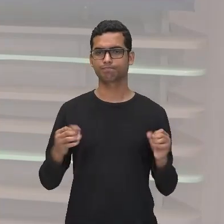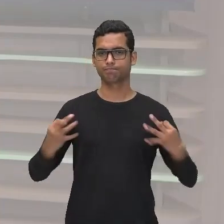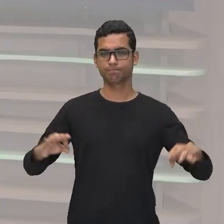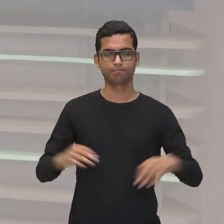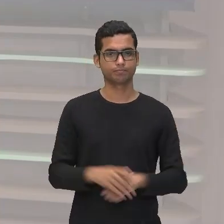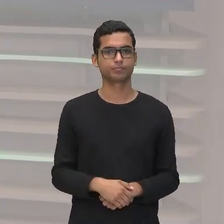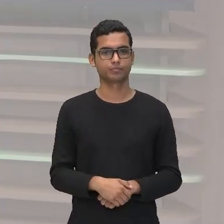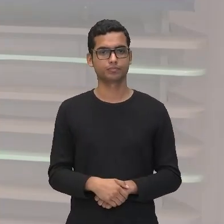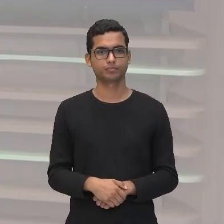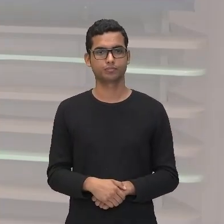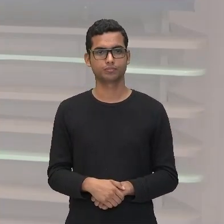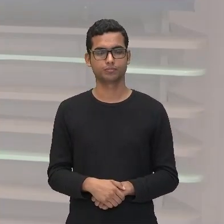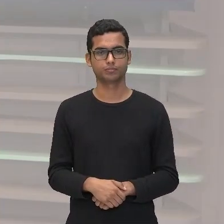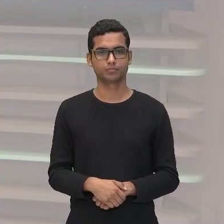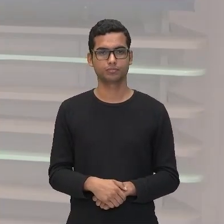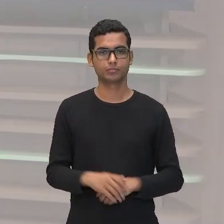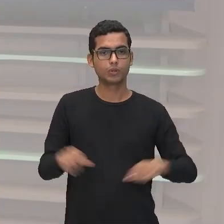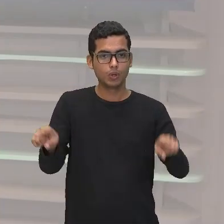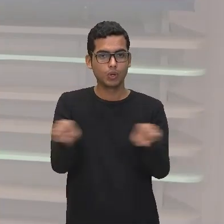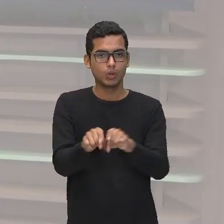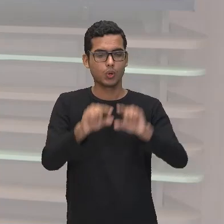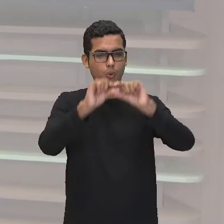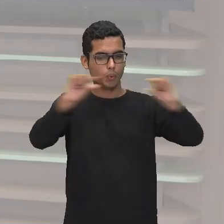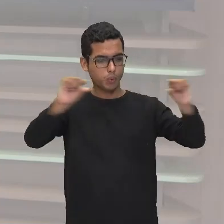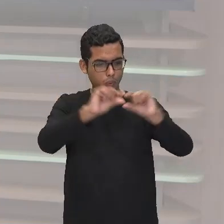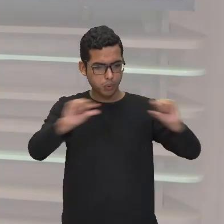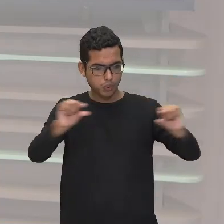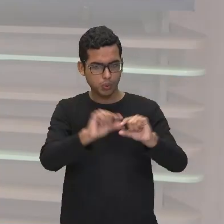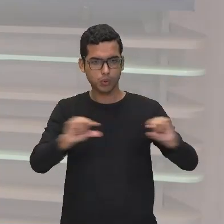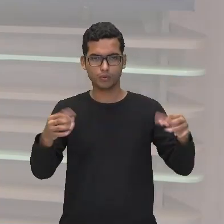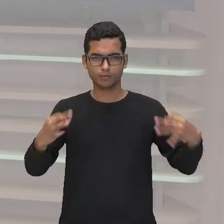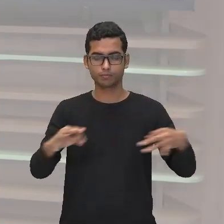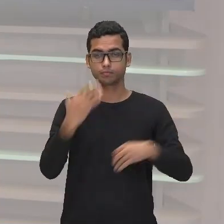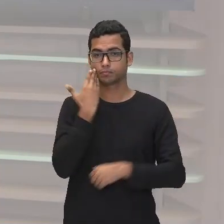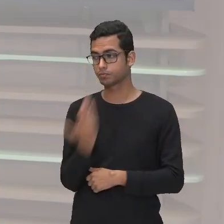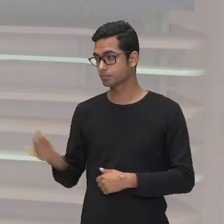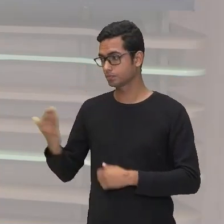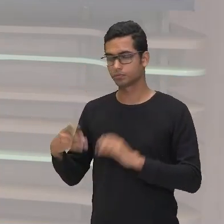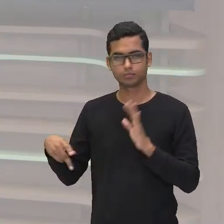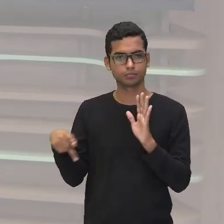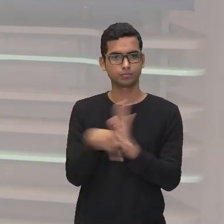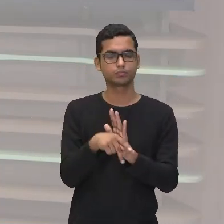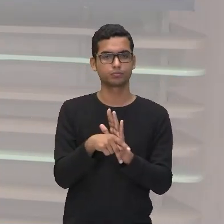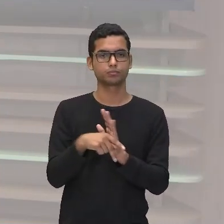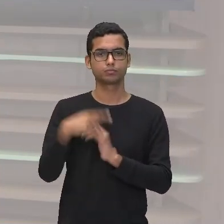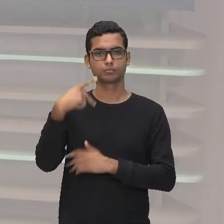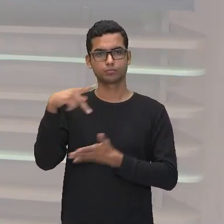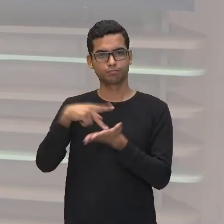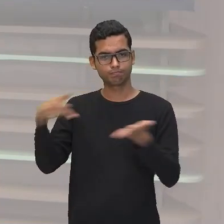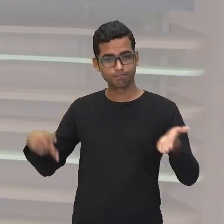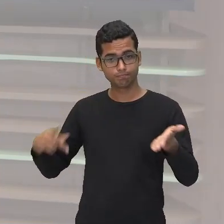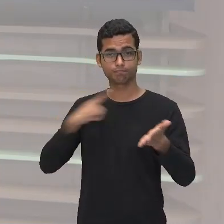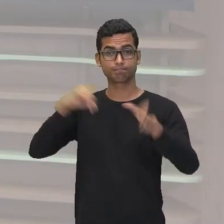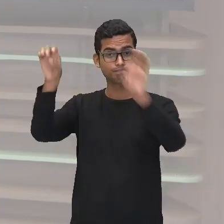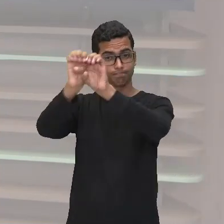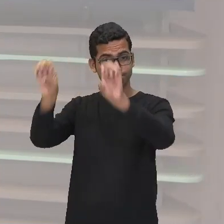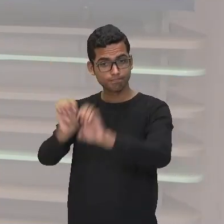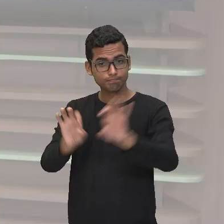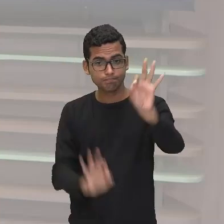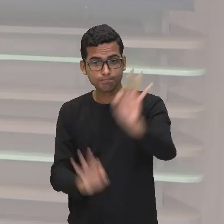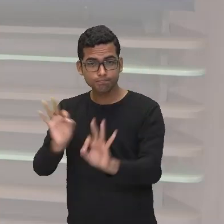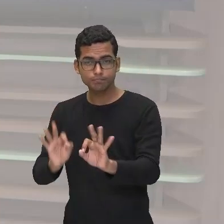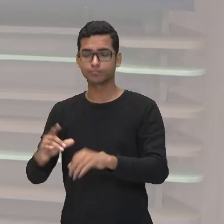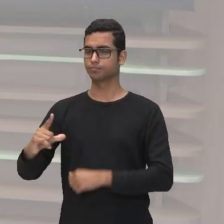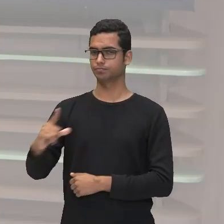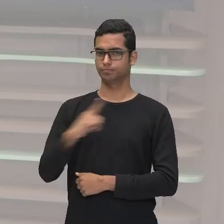plantas de casa, outro verso. E assim seguindo. Então, o poema tem essa estrutura. Ele é organizado em